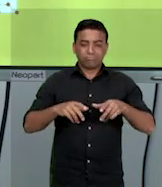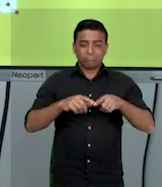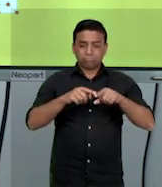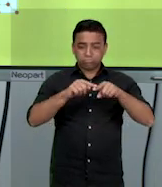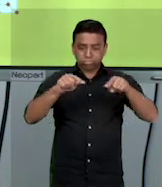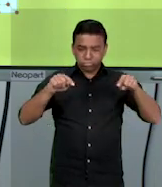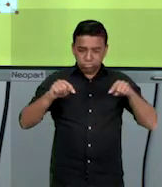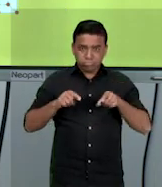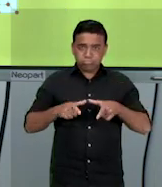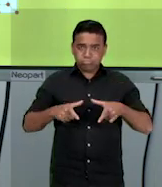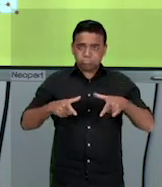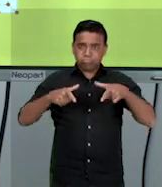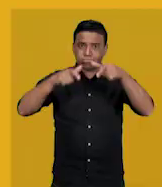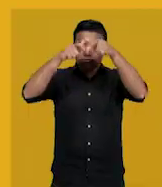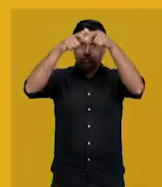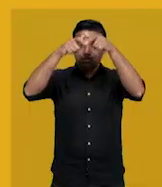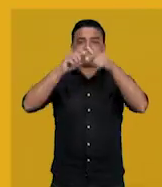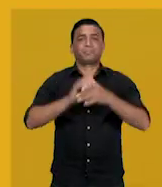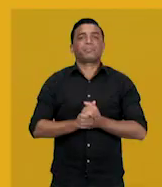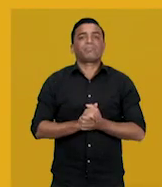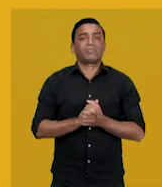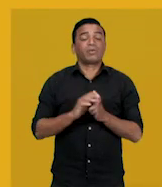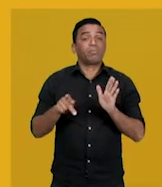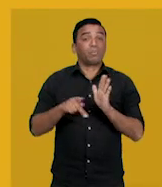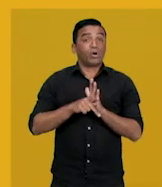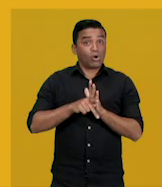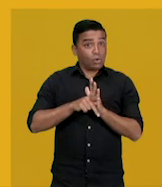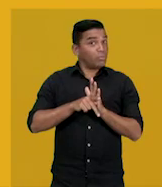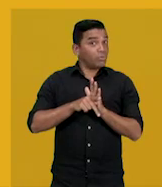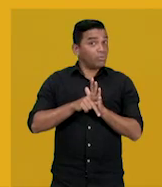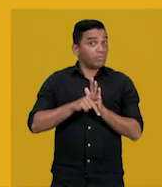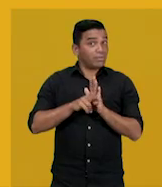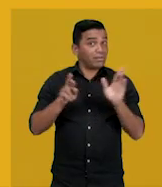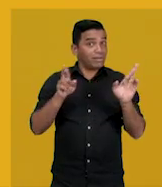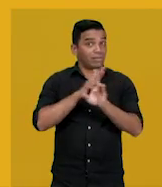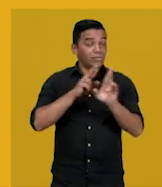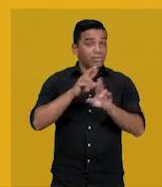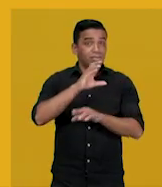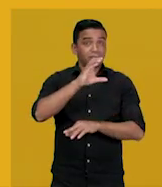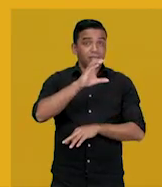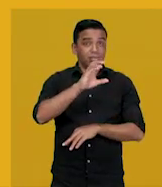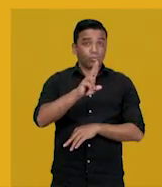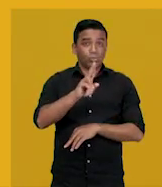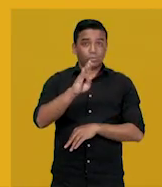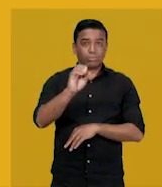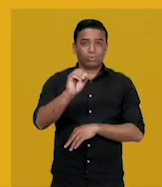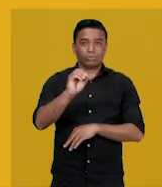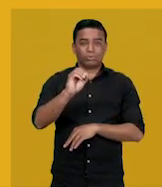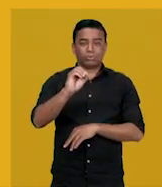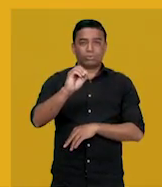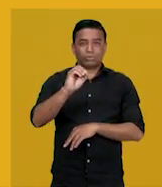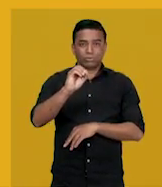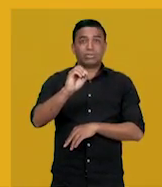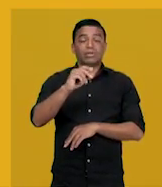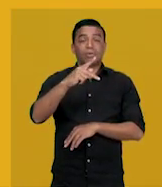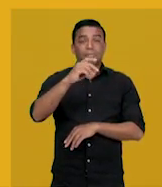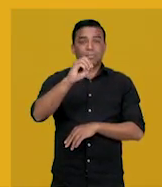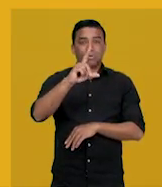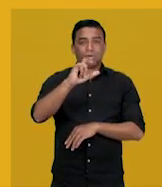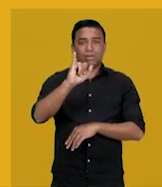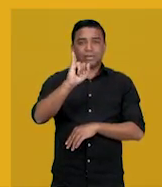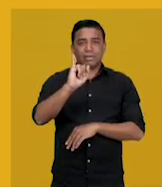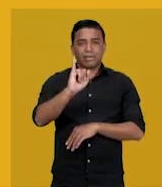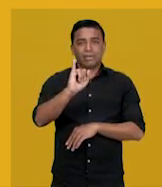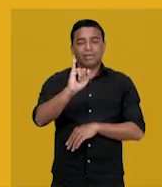volume relacionado ao cubo. Então, cubo é um poliedro regular de base quadrada e